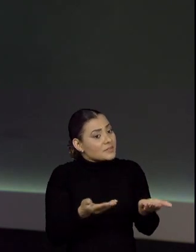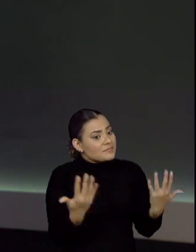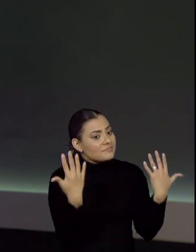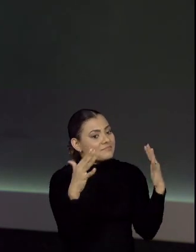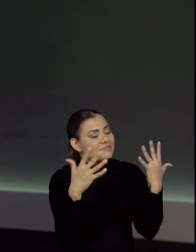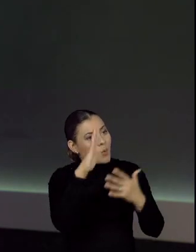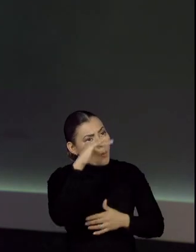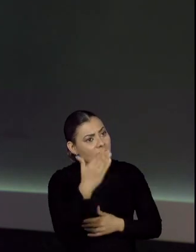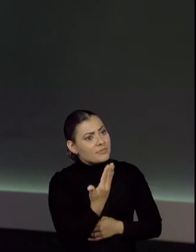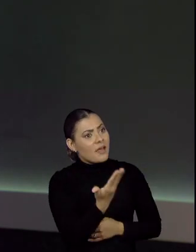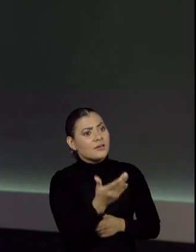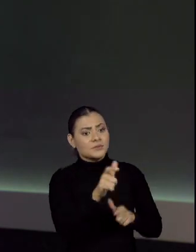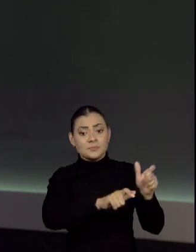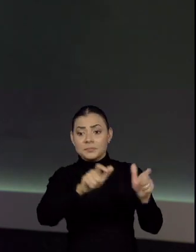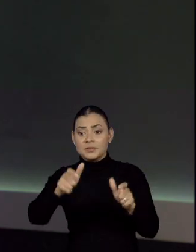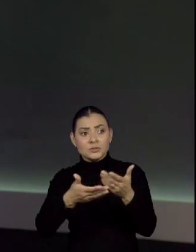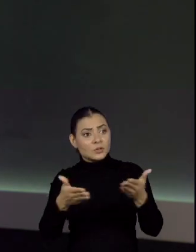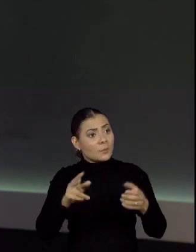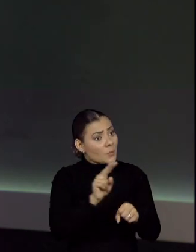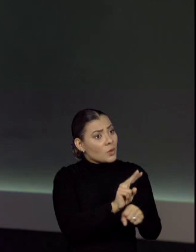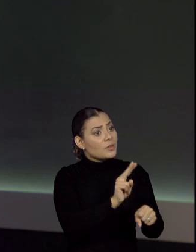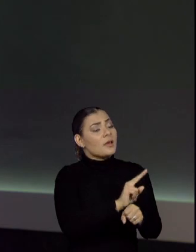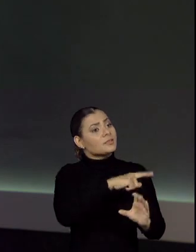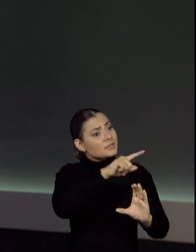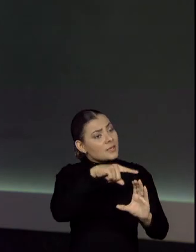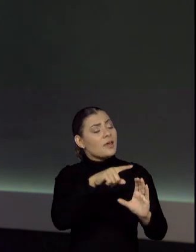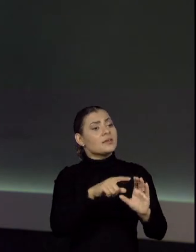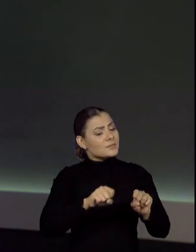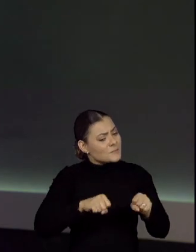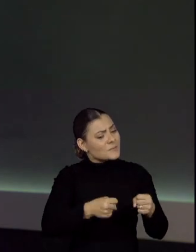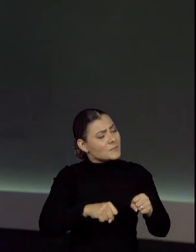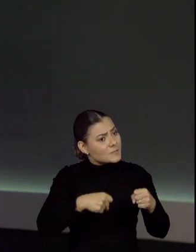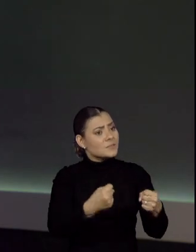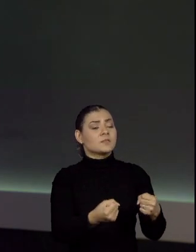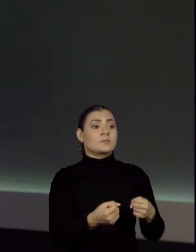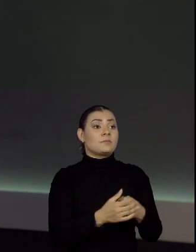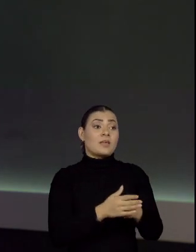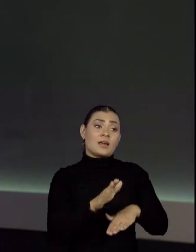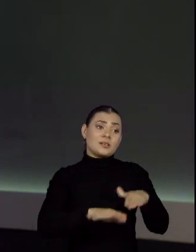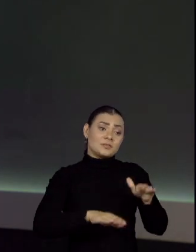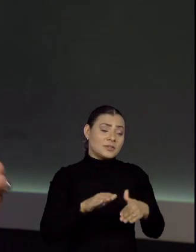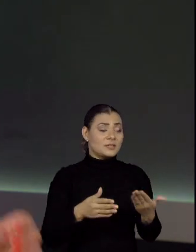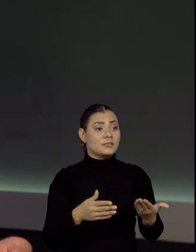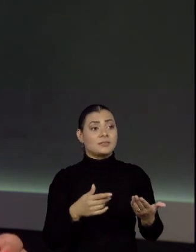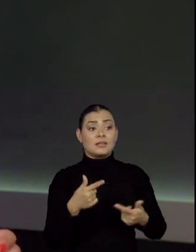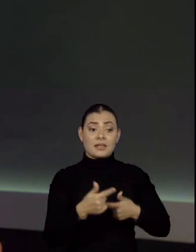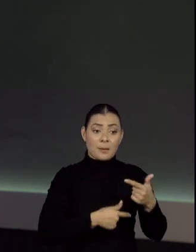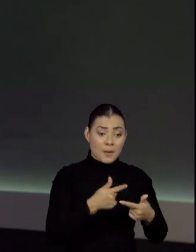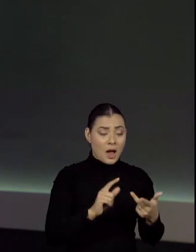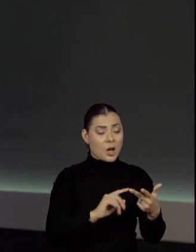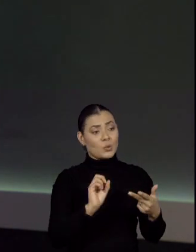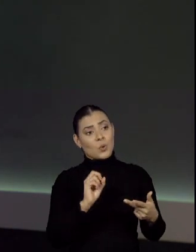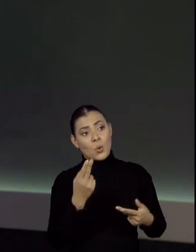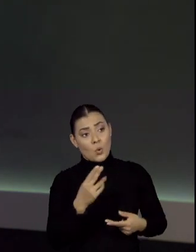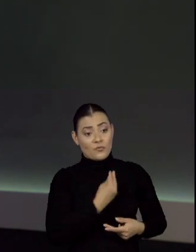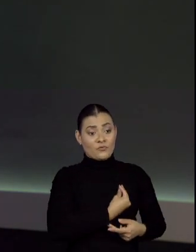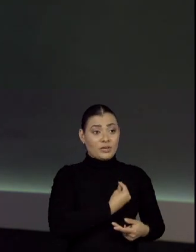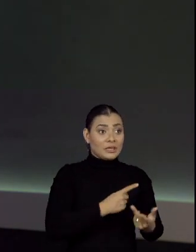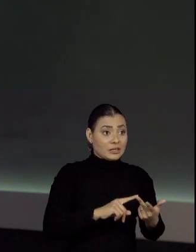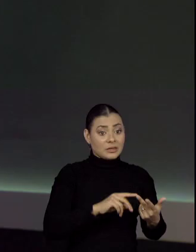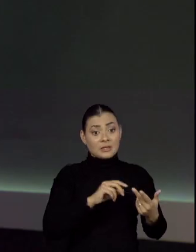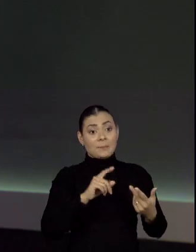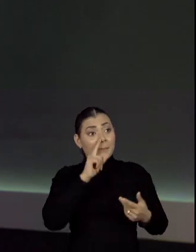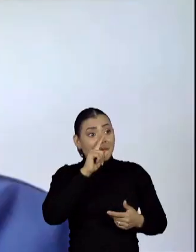uma homenagem às pessoas que defendem a ciência, ainda que estejam colocando os seus cargos ou sua vida pessoal